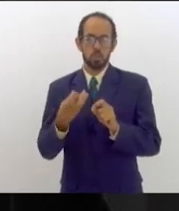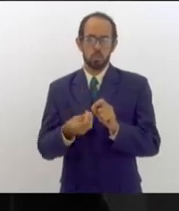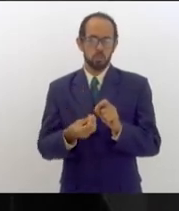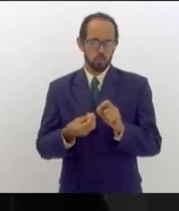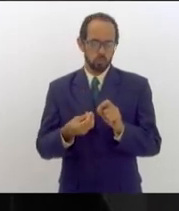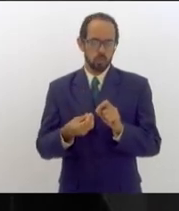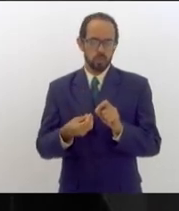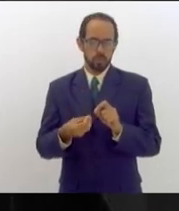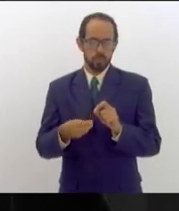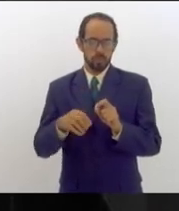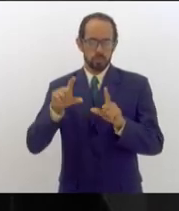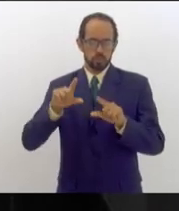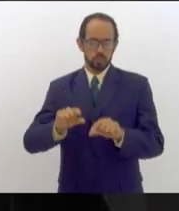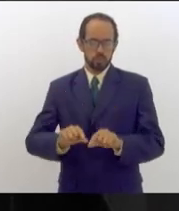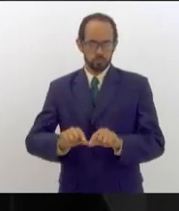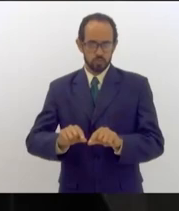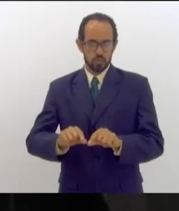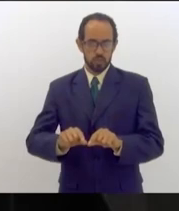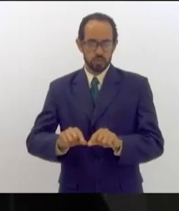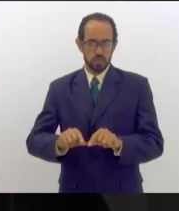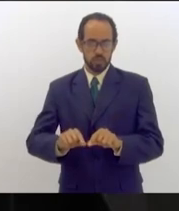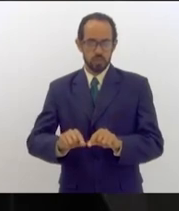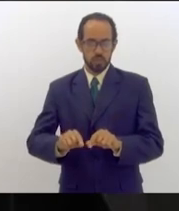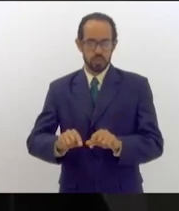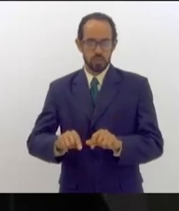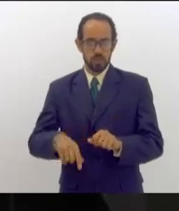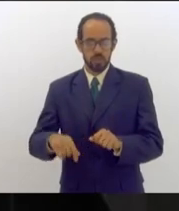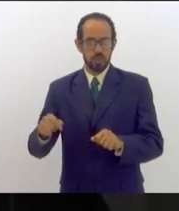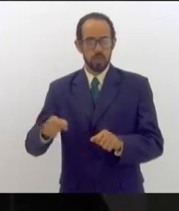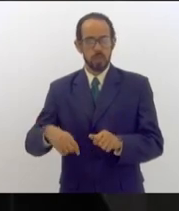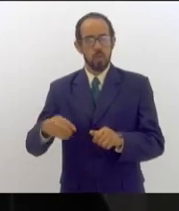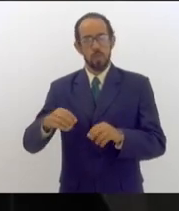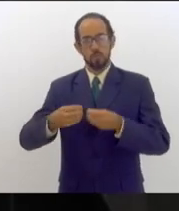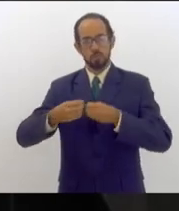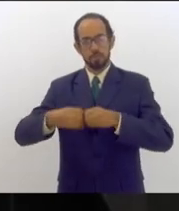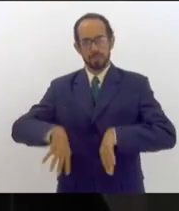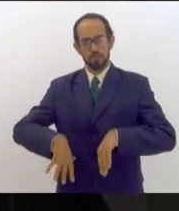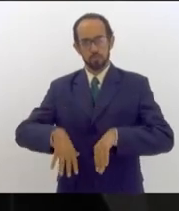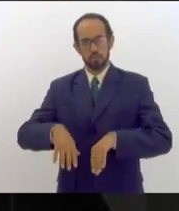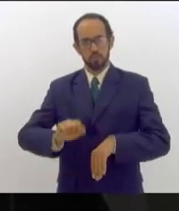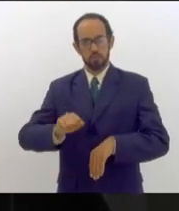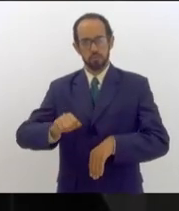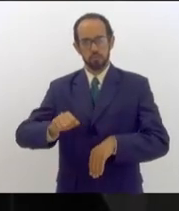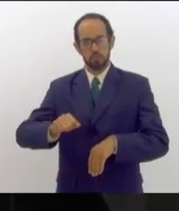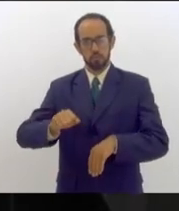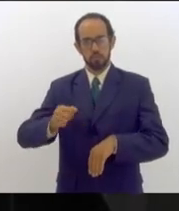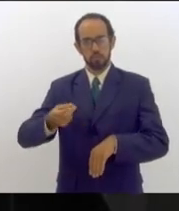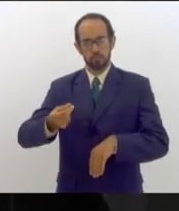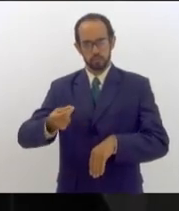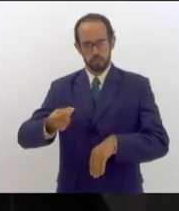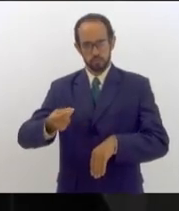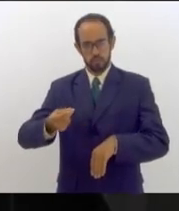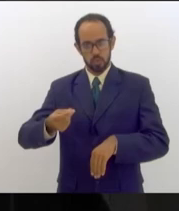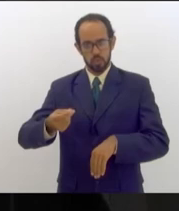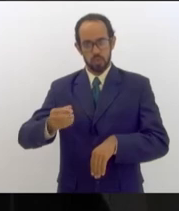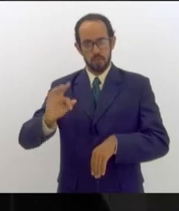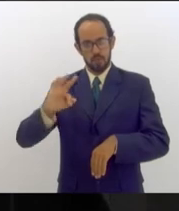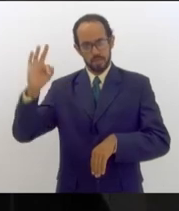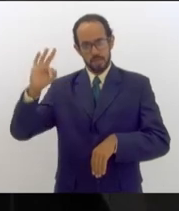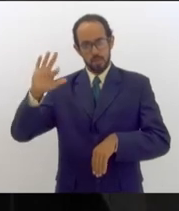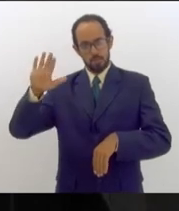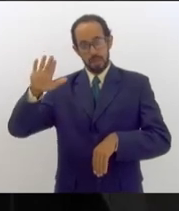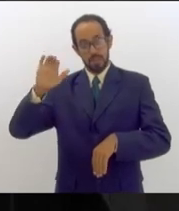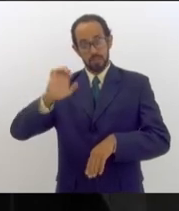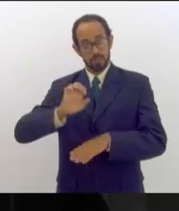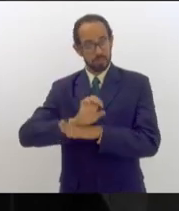para diminuir o roubo do Tesouro Federal mas o roubo do Tesouro Estadual continua